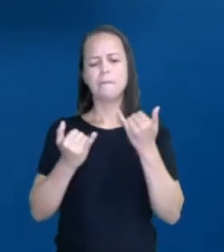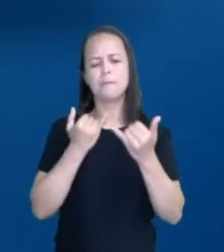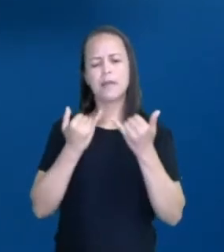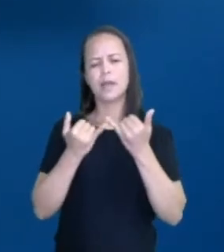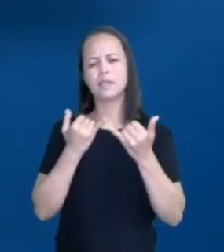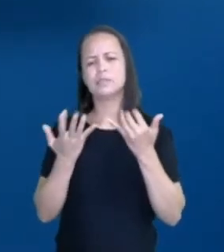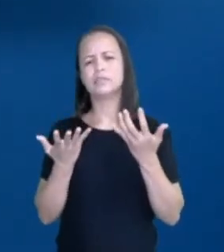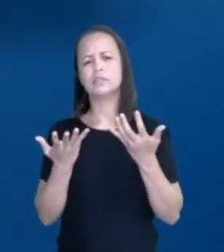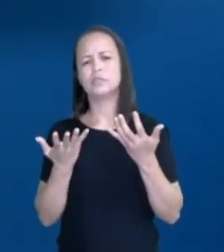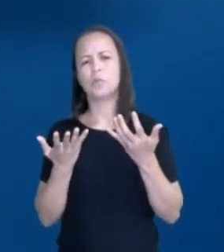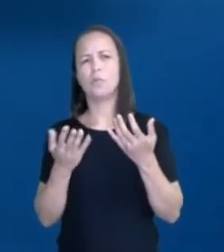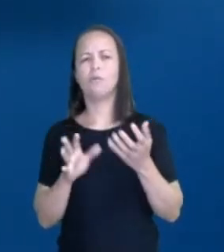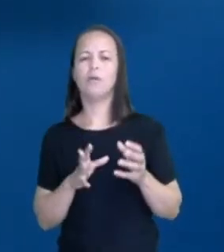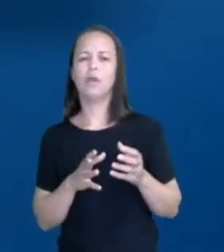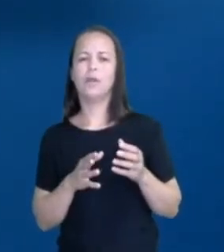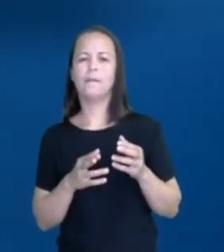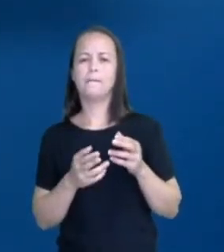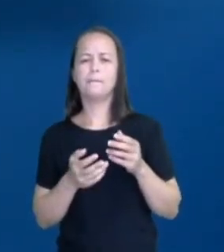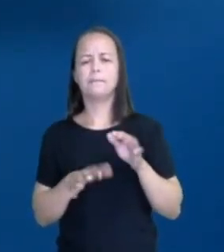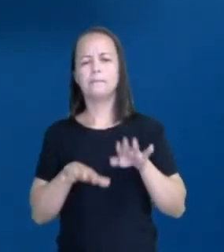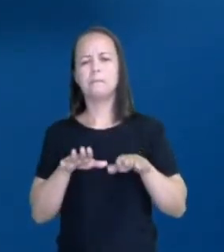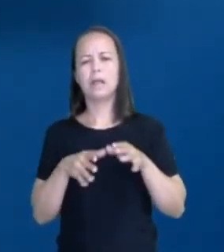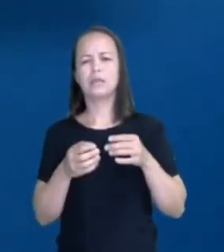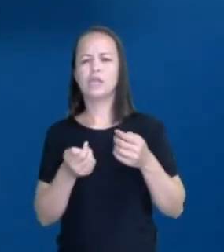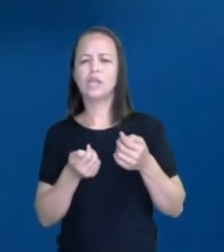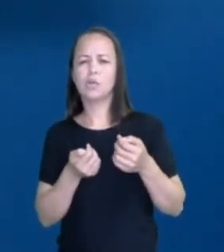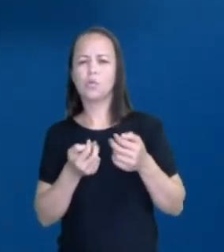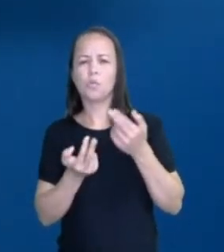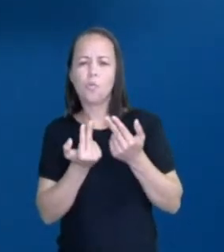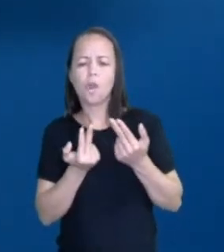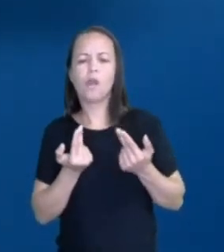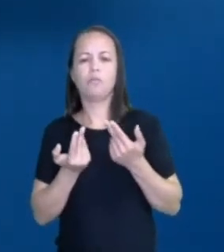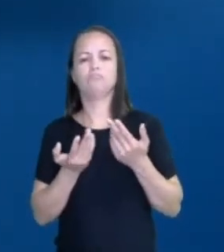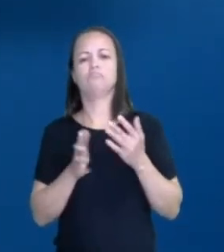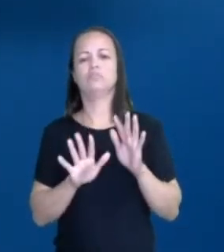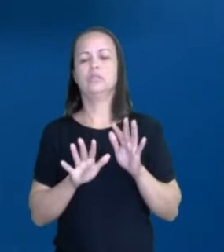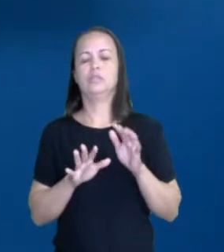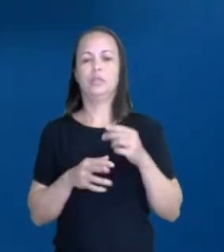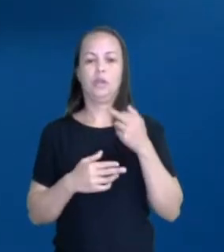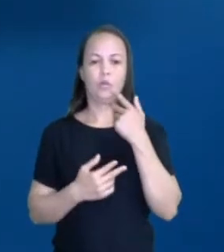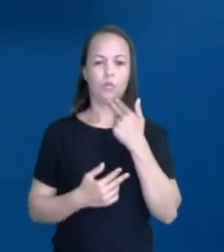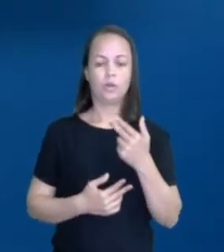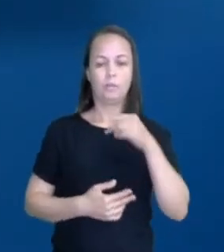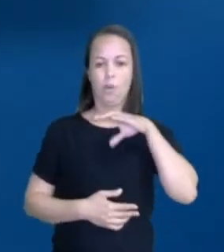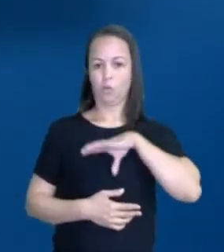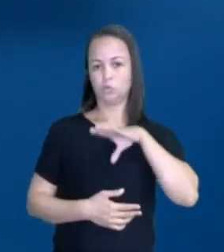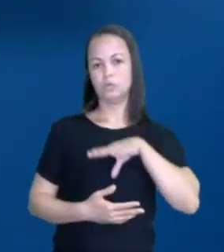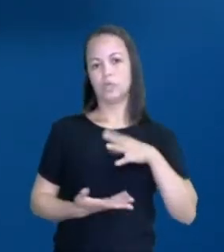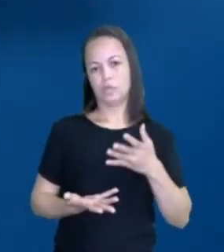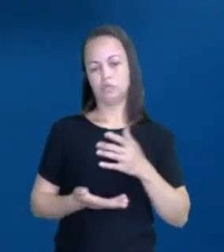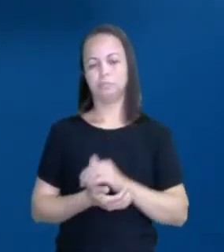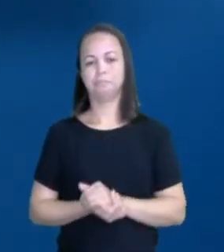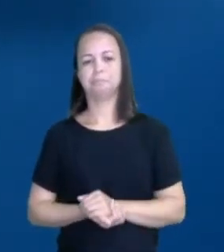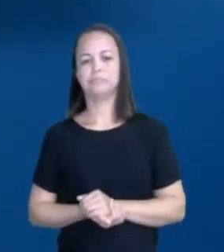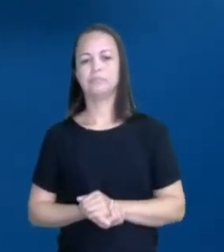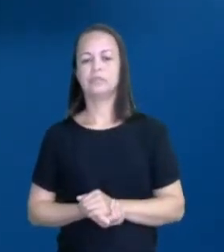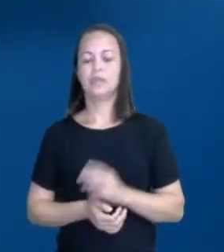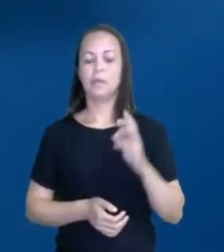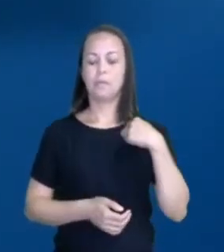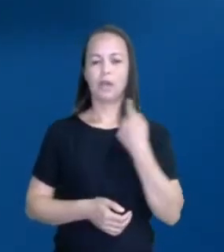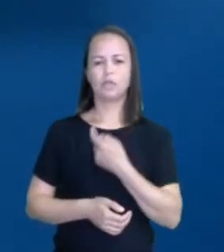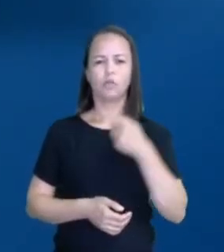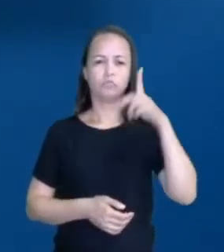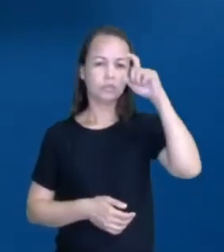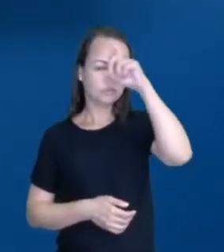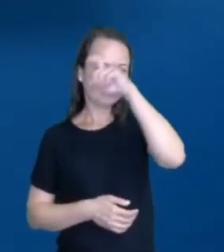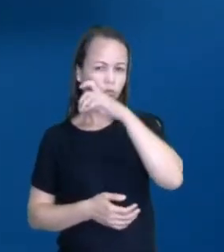Que é praticamente igual ao uso dos verbos ser e estar em língua portuguesa. Então, para a gente, não vai ser uma